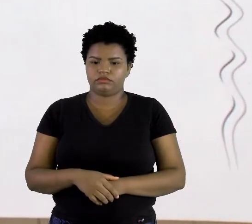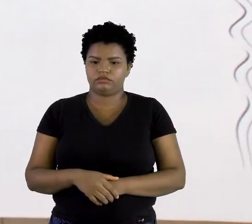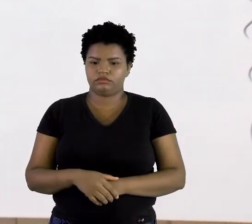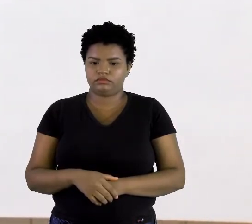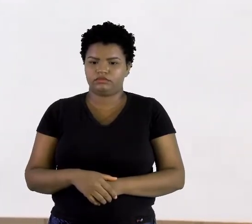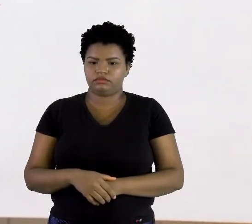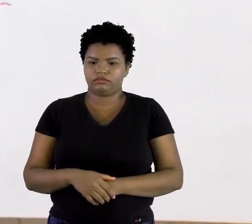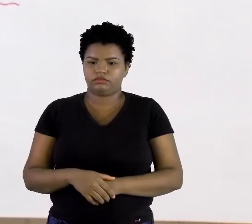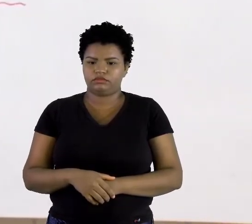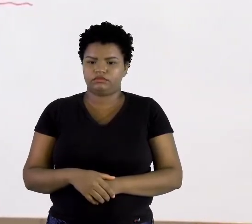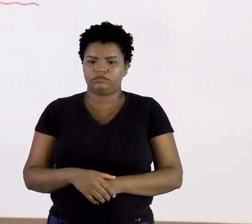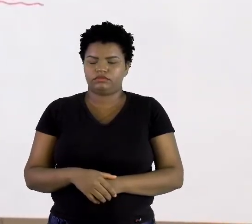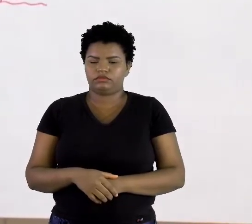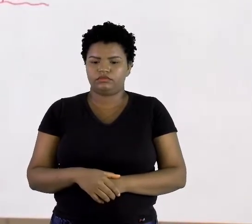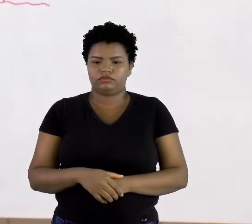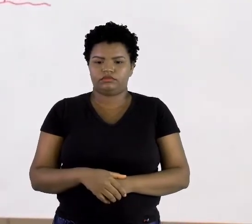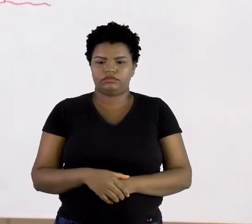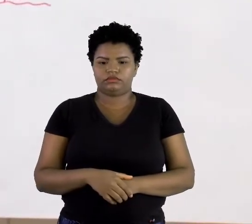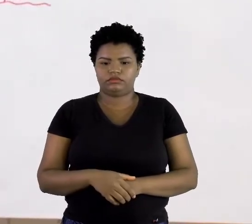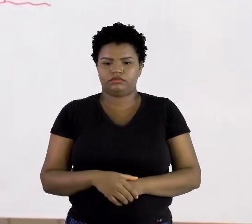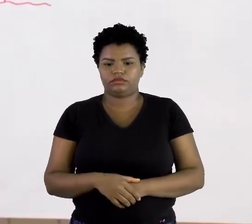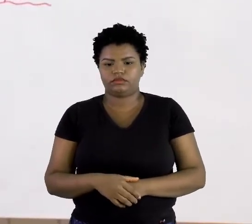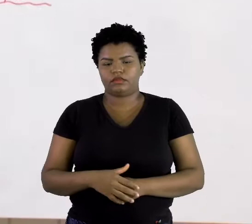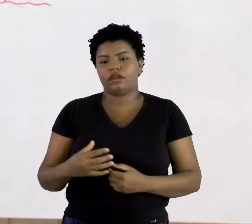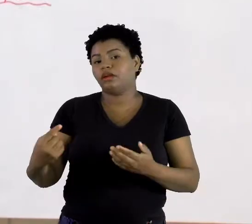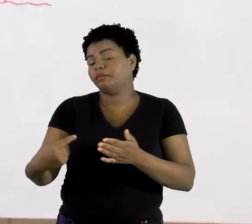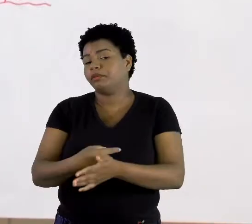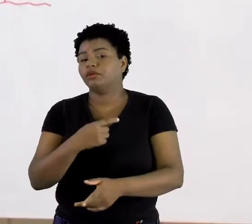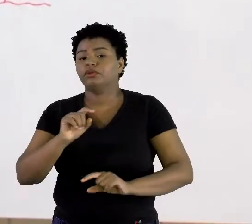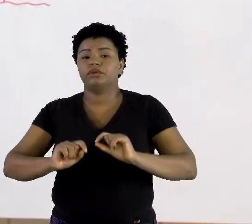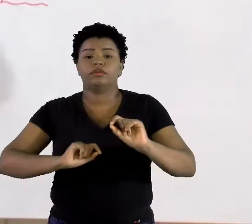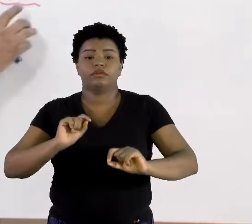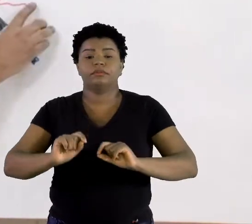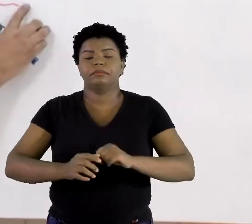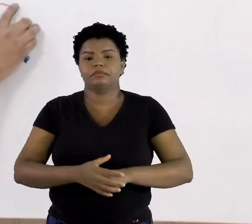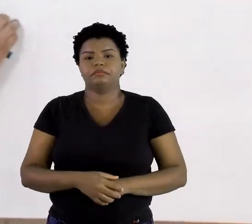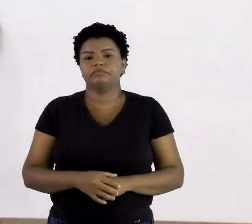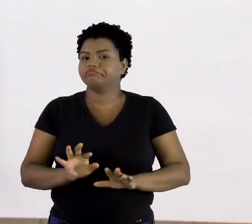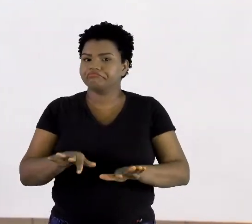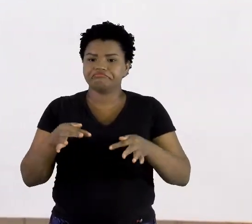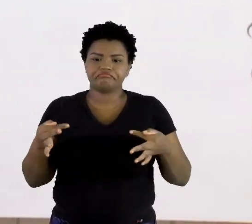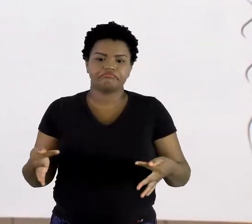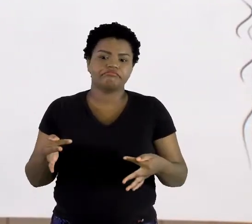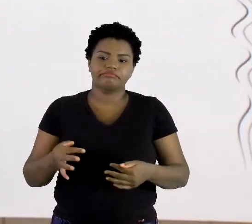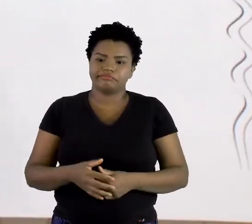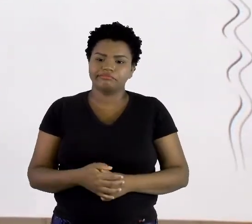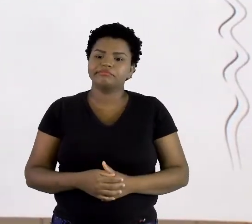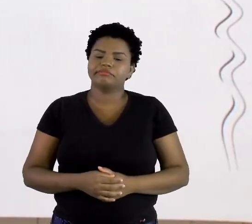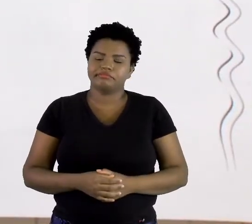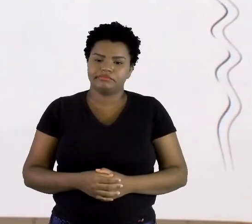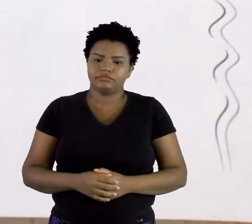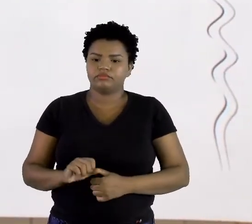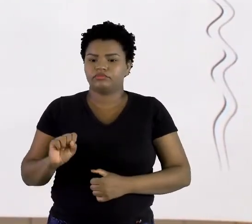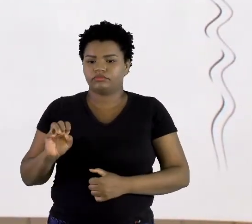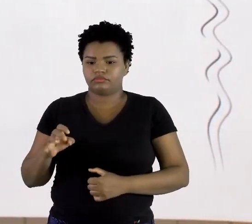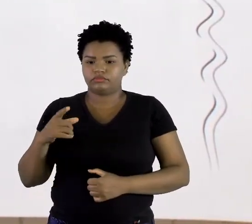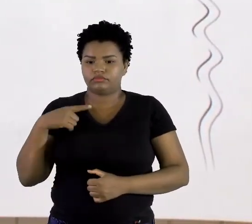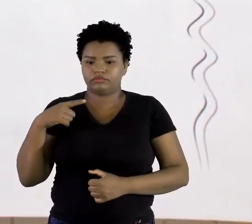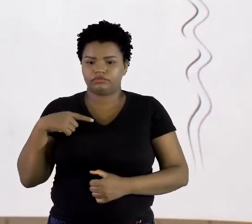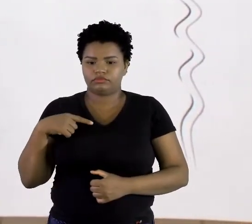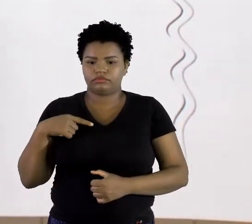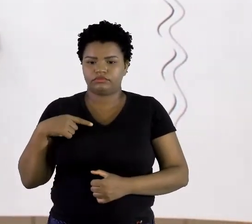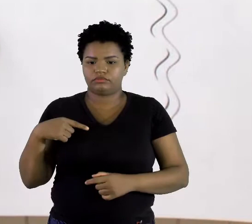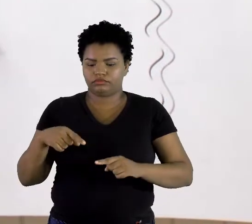160 metros. O que ele vai me perguntar? Simples. Se aqui é o solo